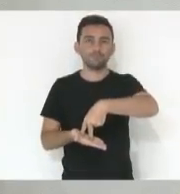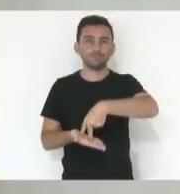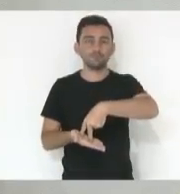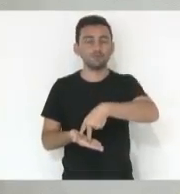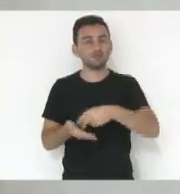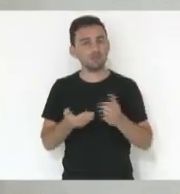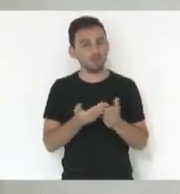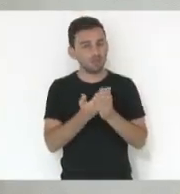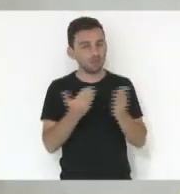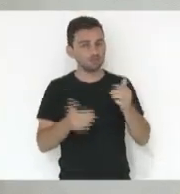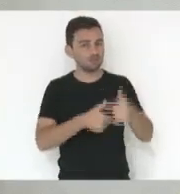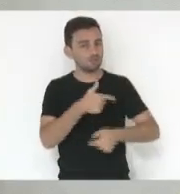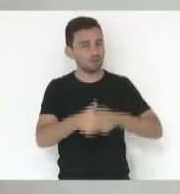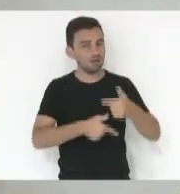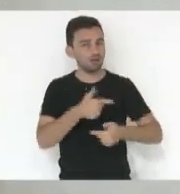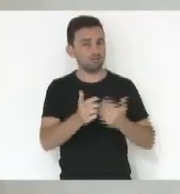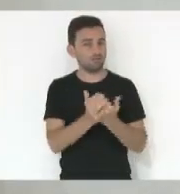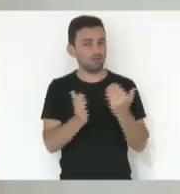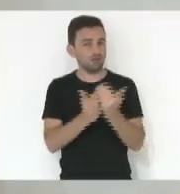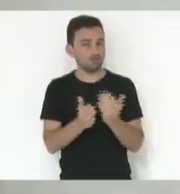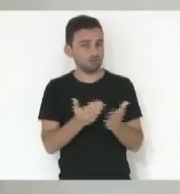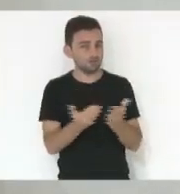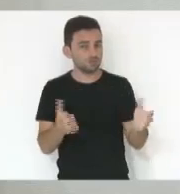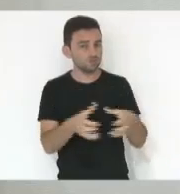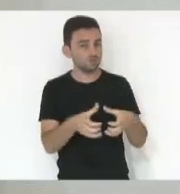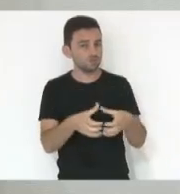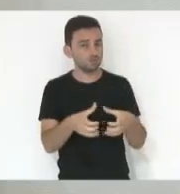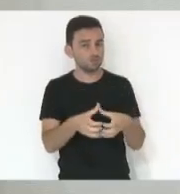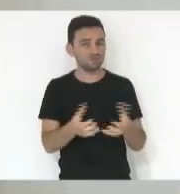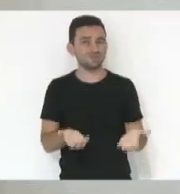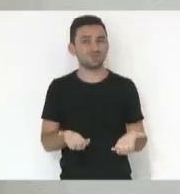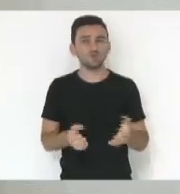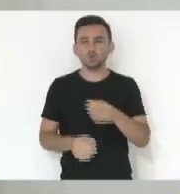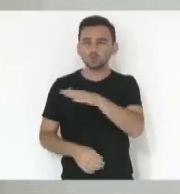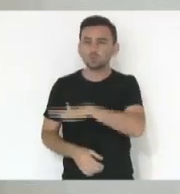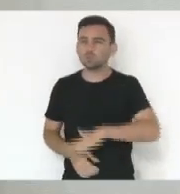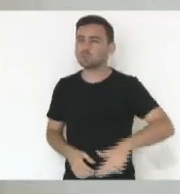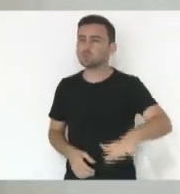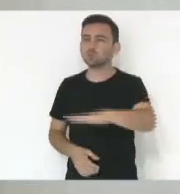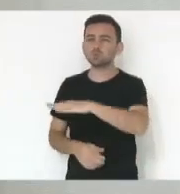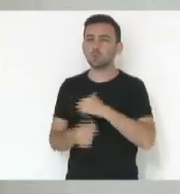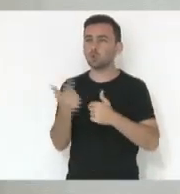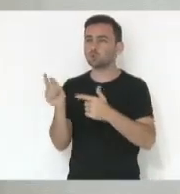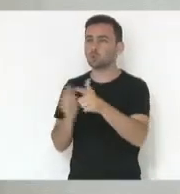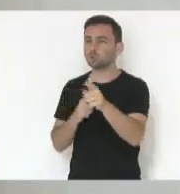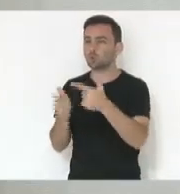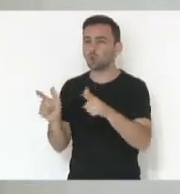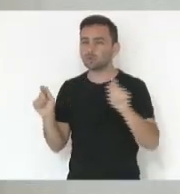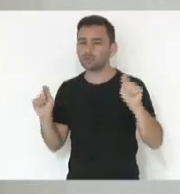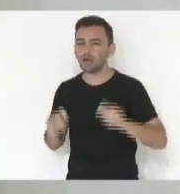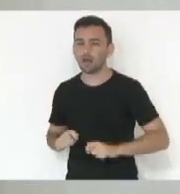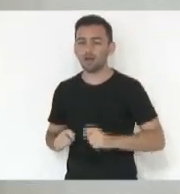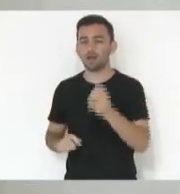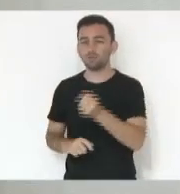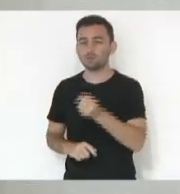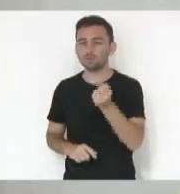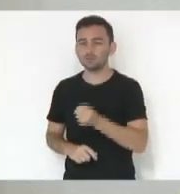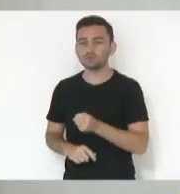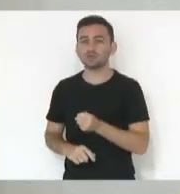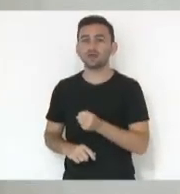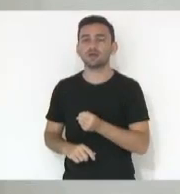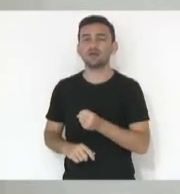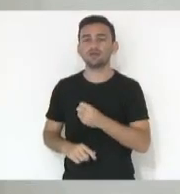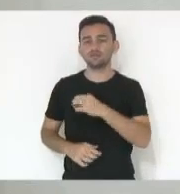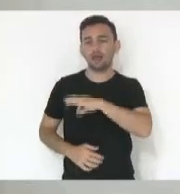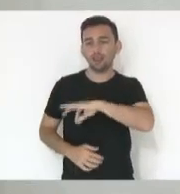e produz, já que é a única categoria, todas as outras categorias têm a chance de se aposentar com um